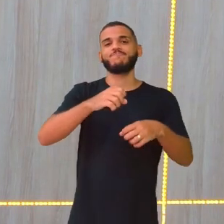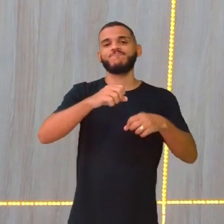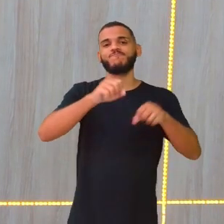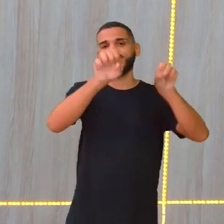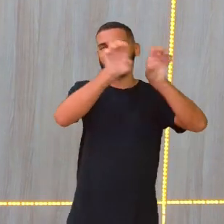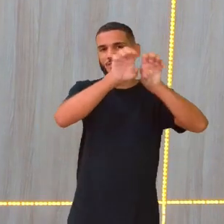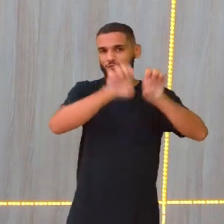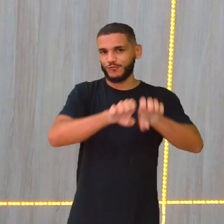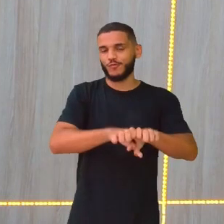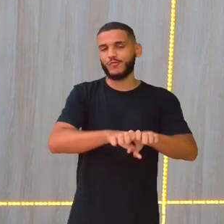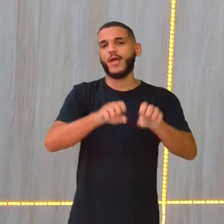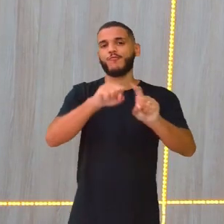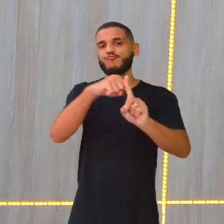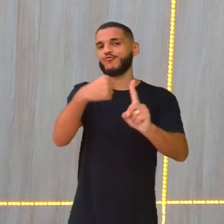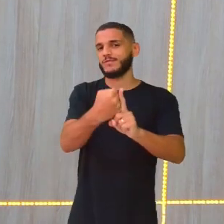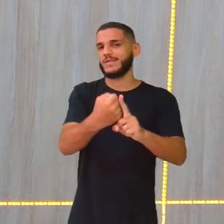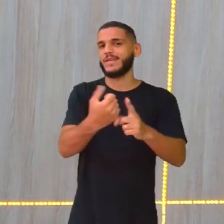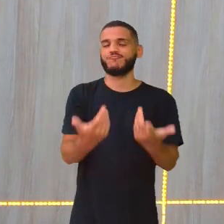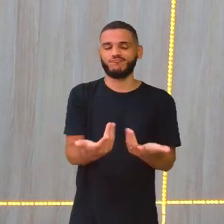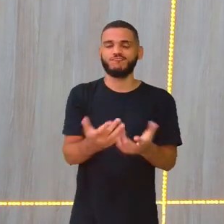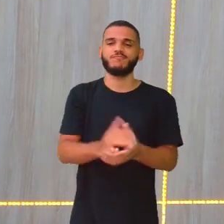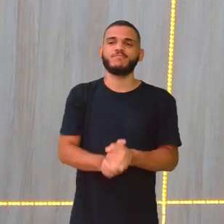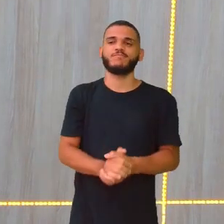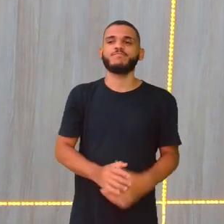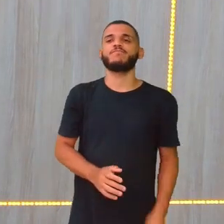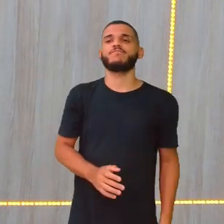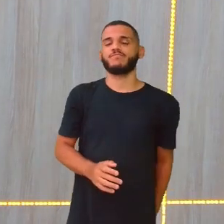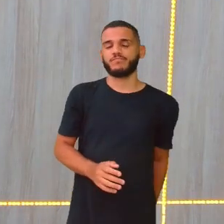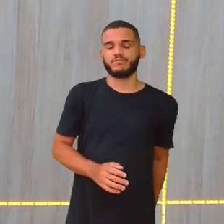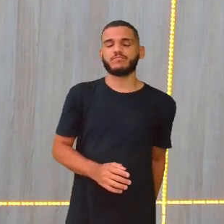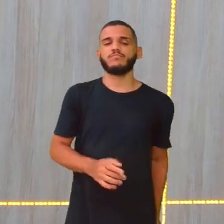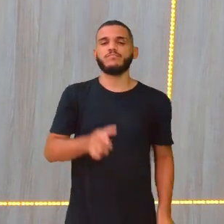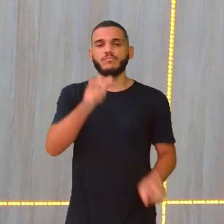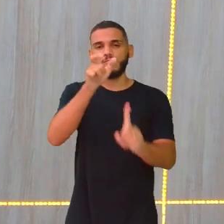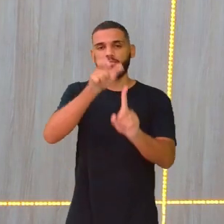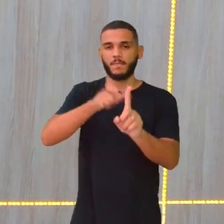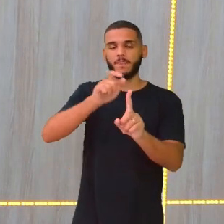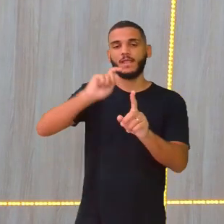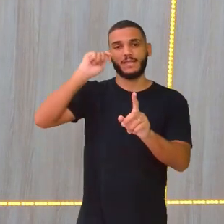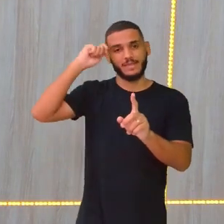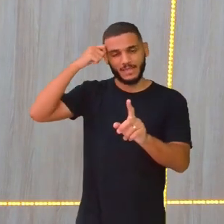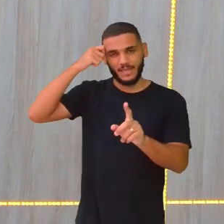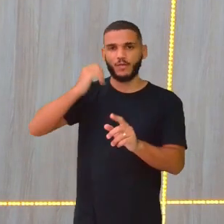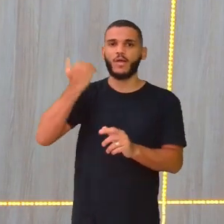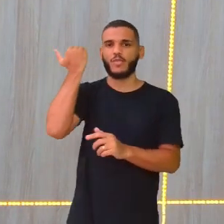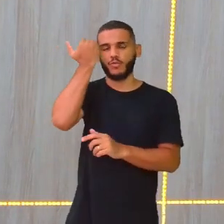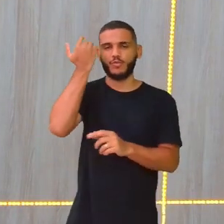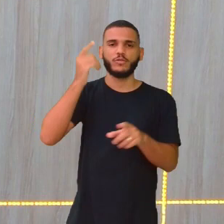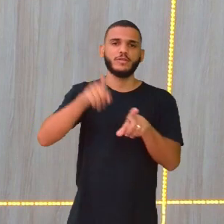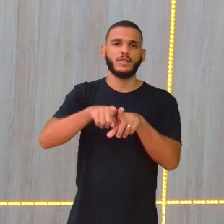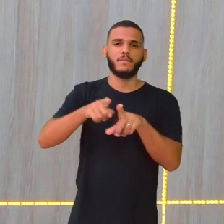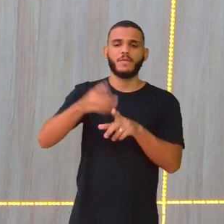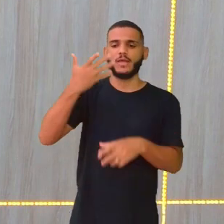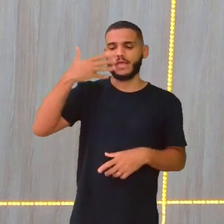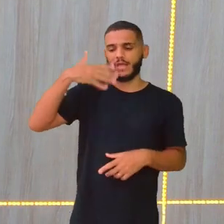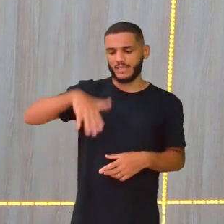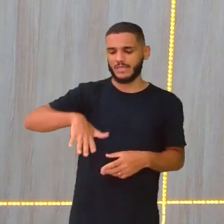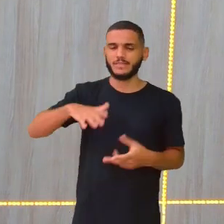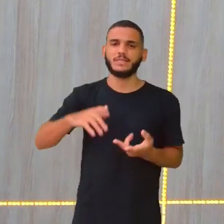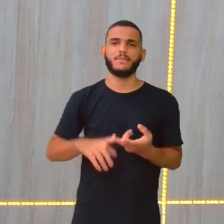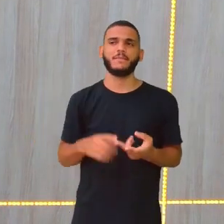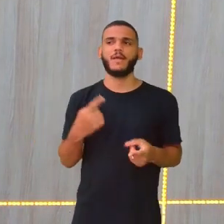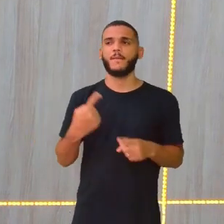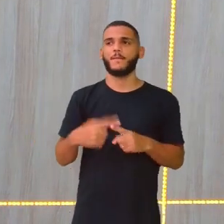racismo mais social. O malandro pode se manifestar tanto em personagens negros adultos como crianças. E aí é uma crueldade, porque